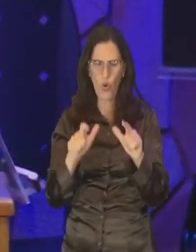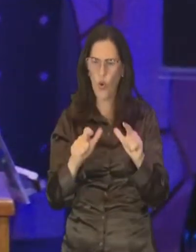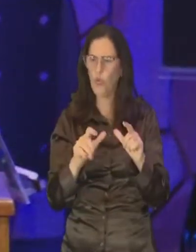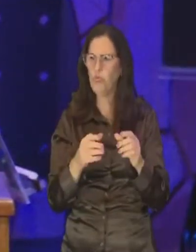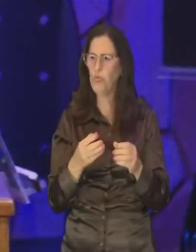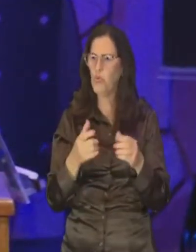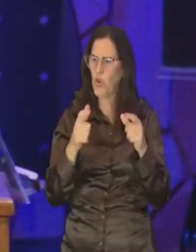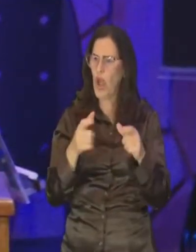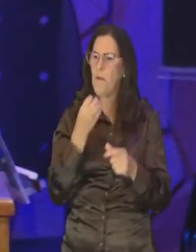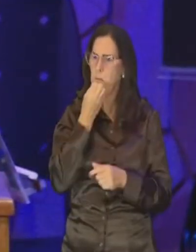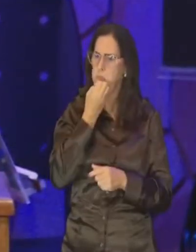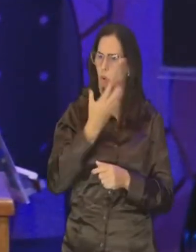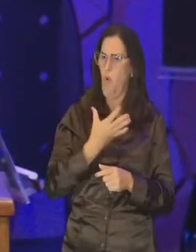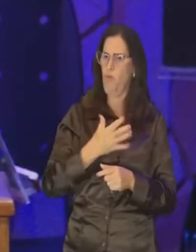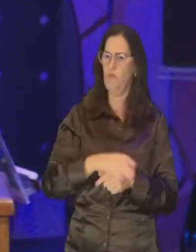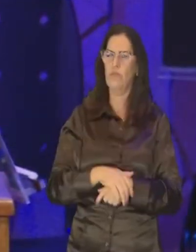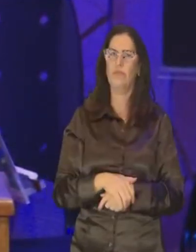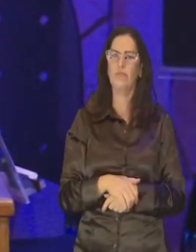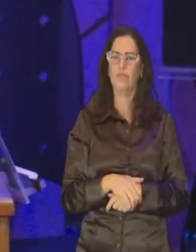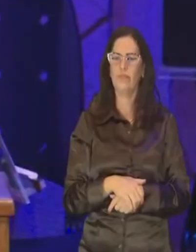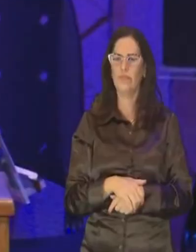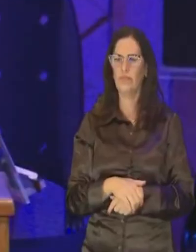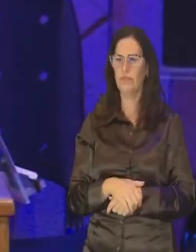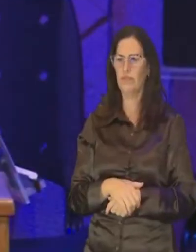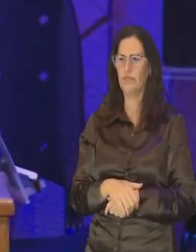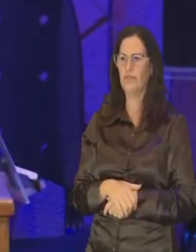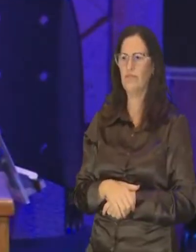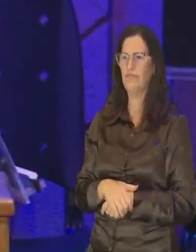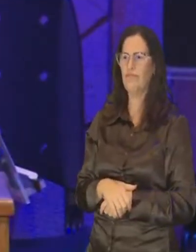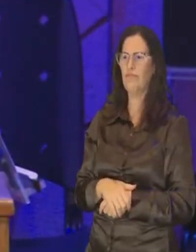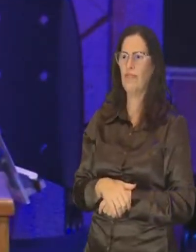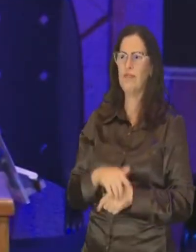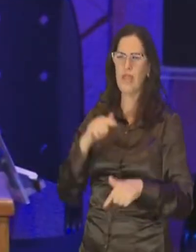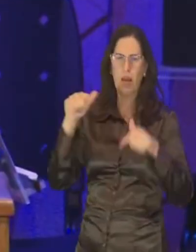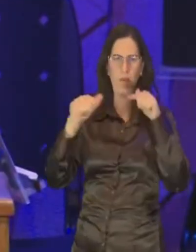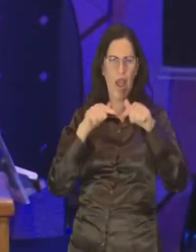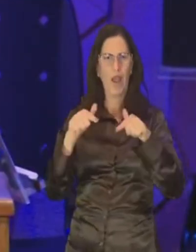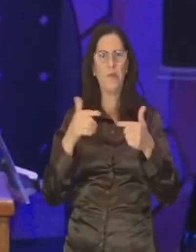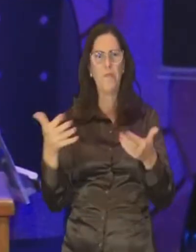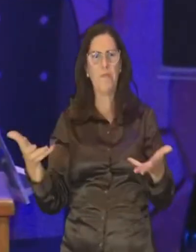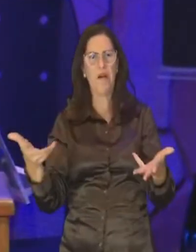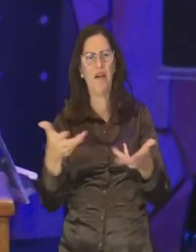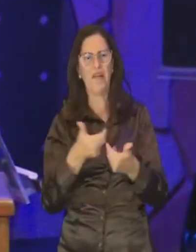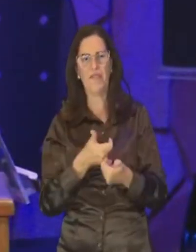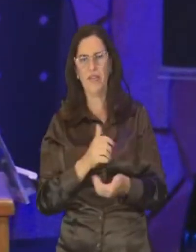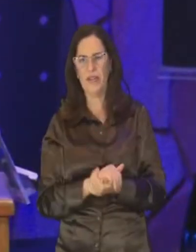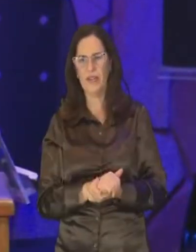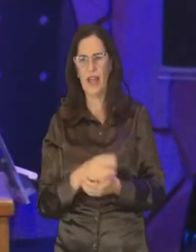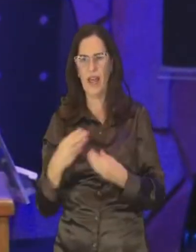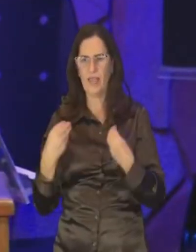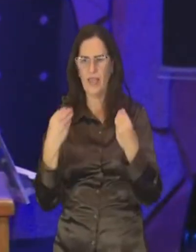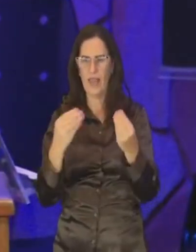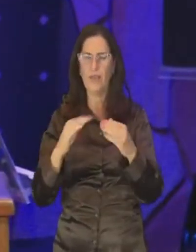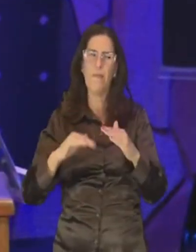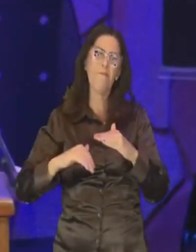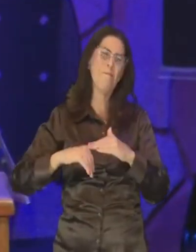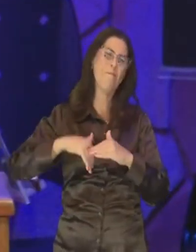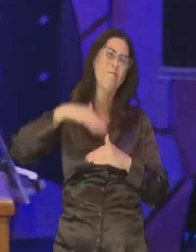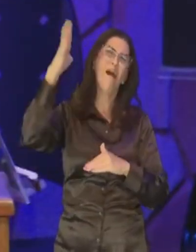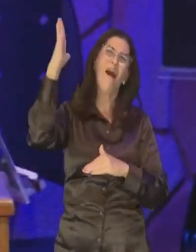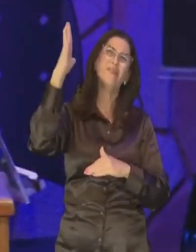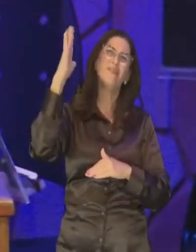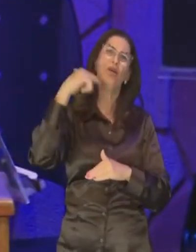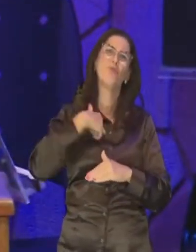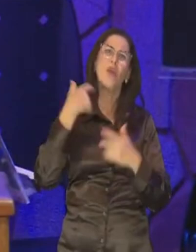posição, um cargo maravilhoso, me deu muito mais do que